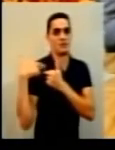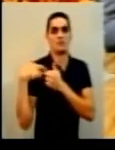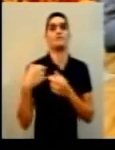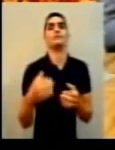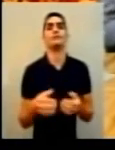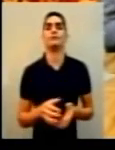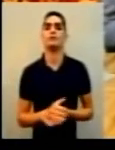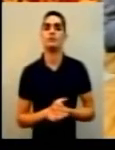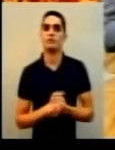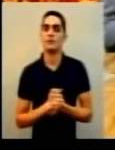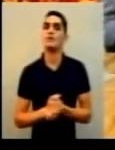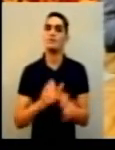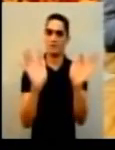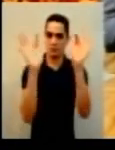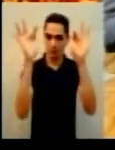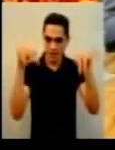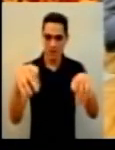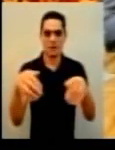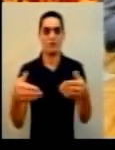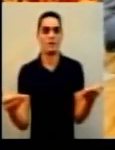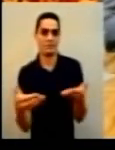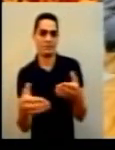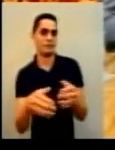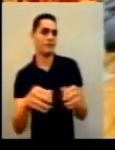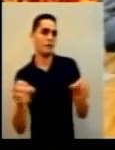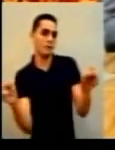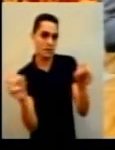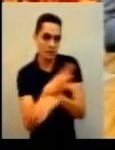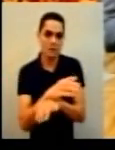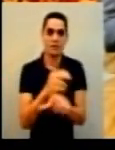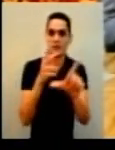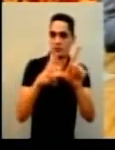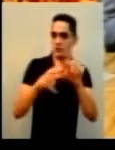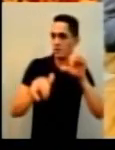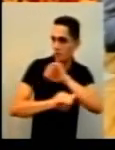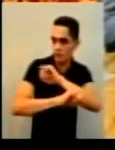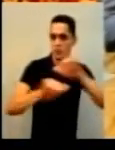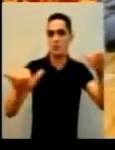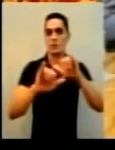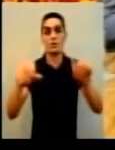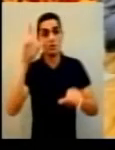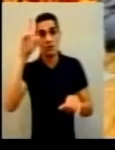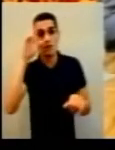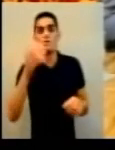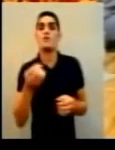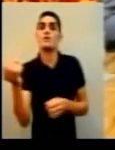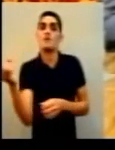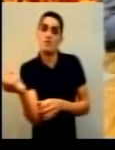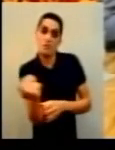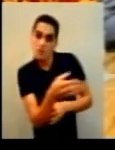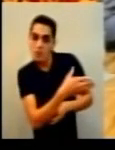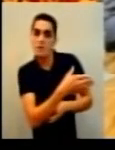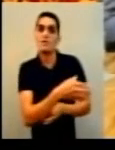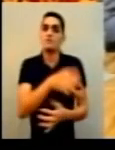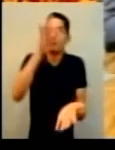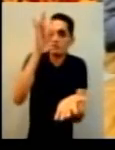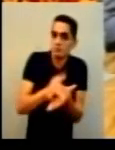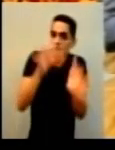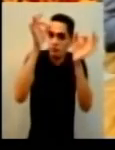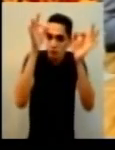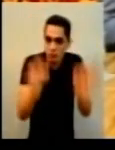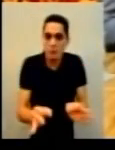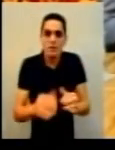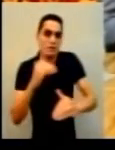pasta. E, enfim, agora sim, encerramos essa transmissão, lembrando que as informações oficiais e